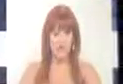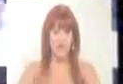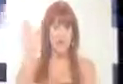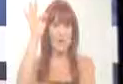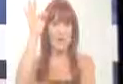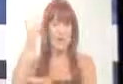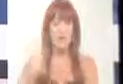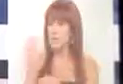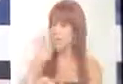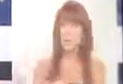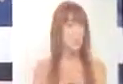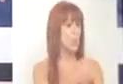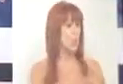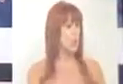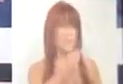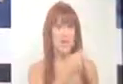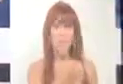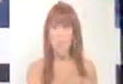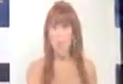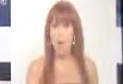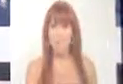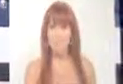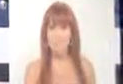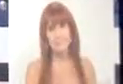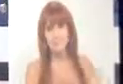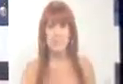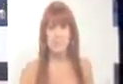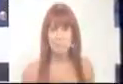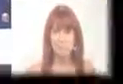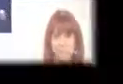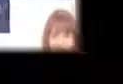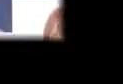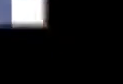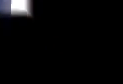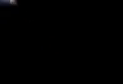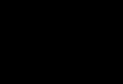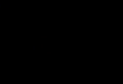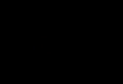as freguesias, se do lado dos recursos financeiros não tivermos essa mesma independência. Muito obrigado.